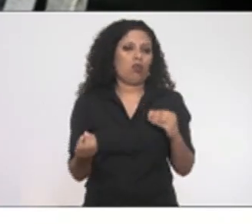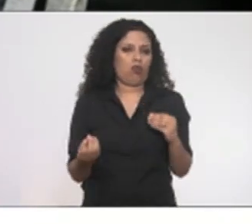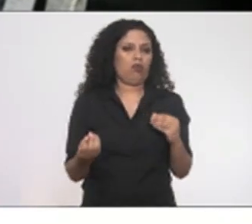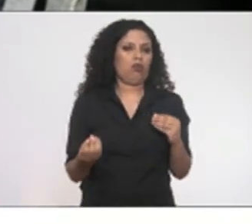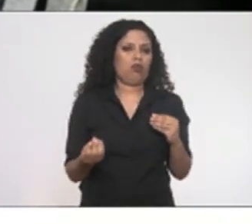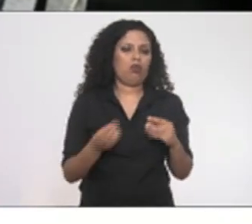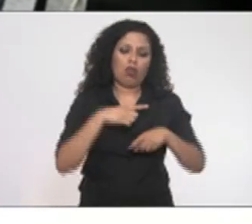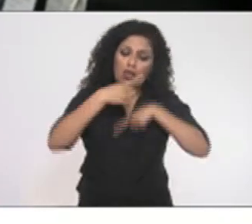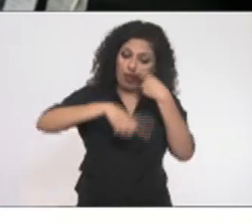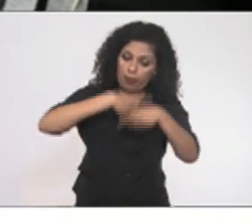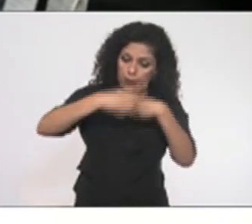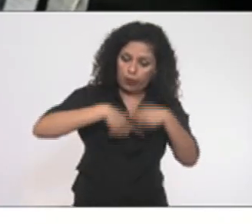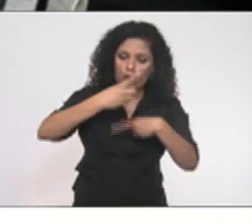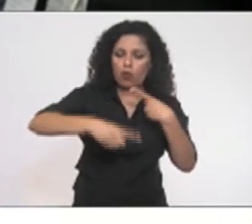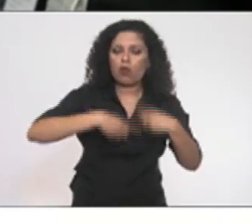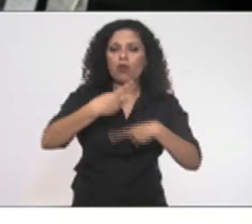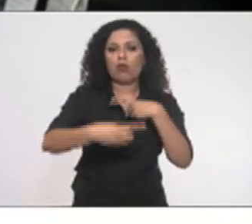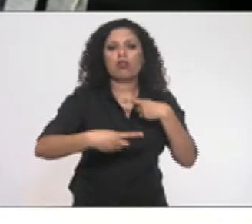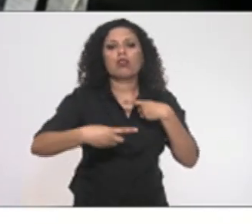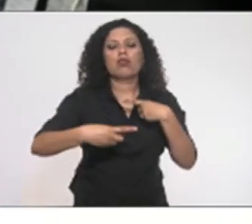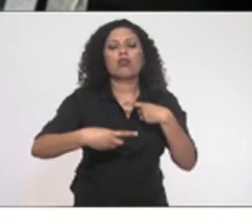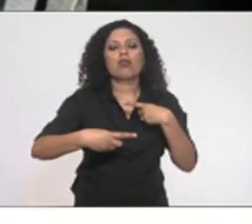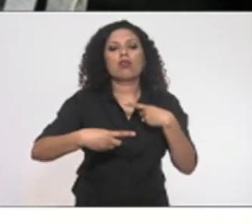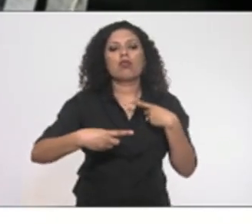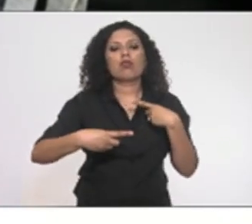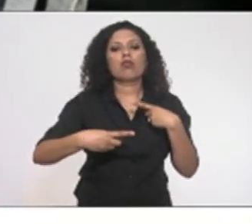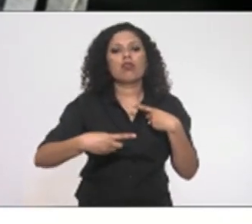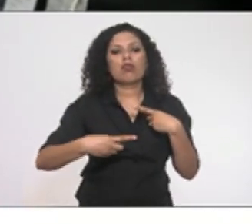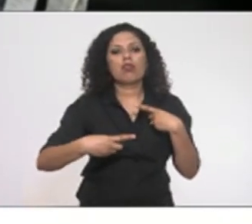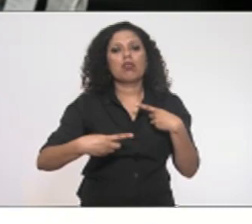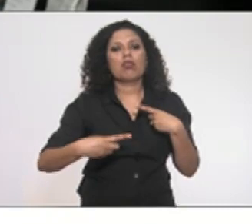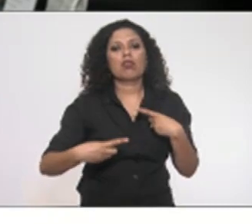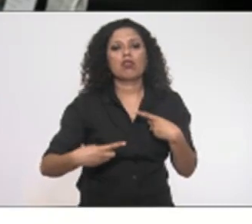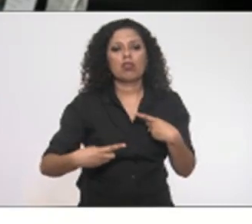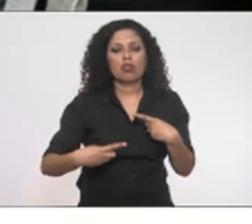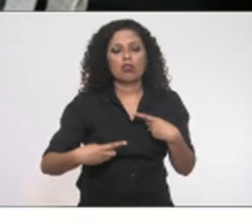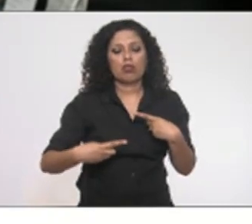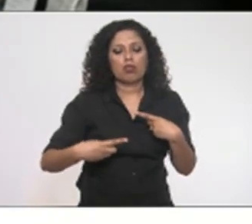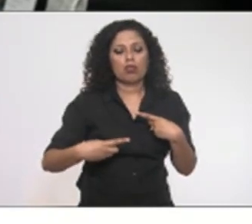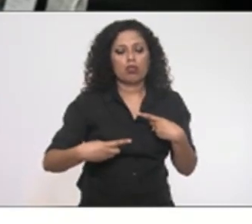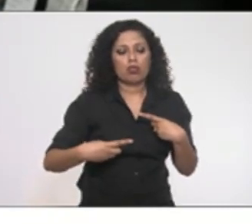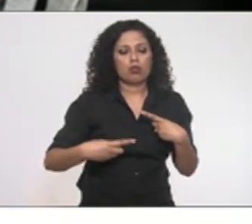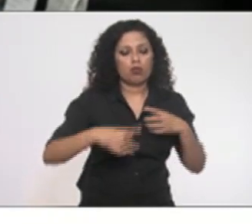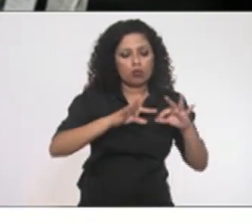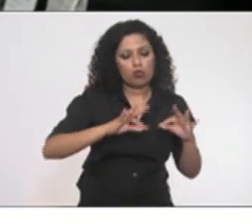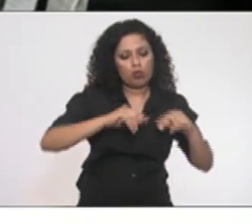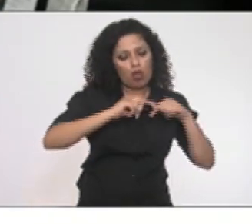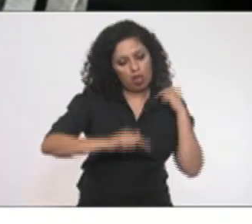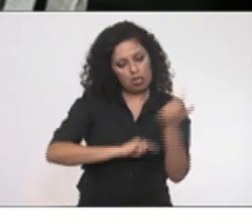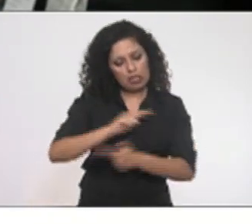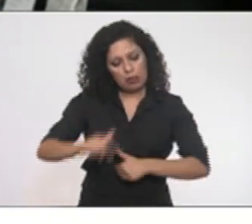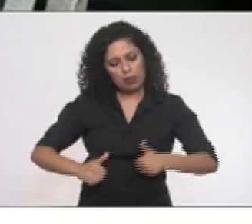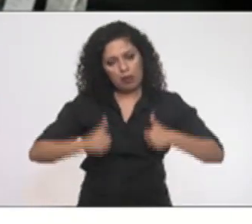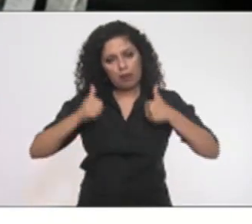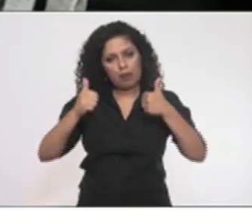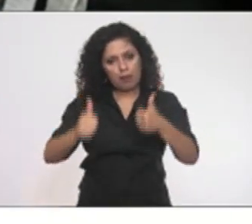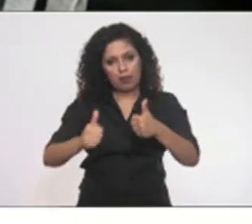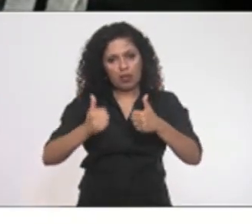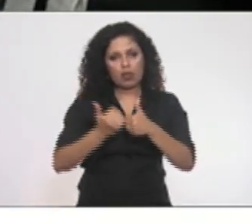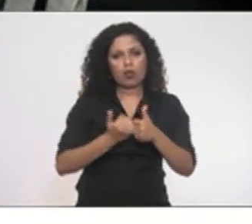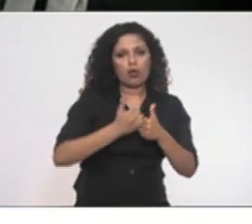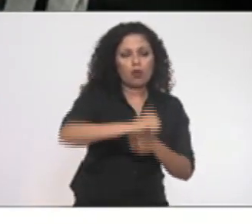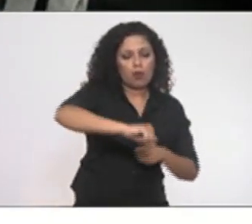isso depois eu vou botar, mas isso também, para isso tudo funcionar da melhor forma possível, entra aquela parte